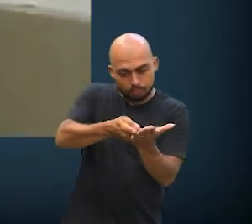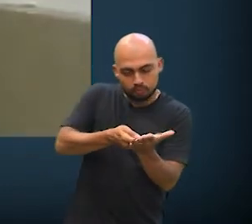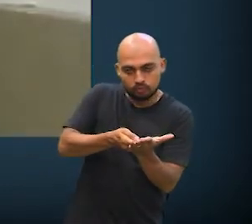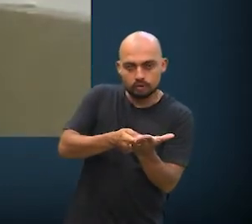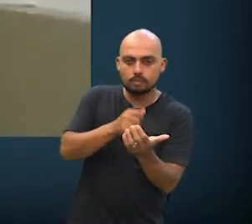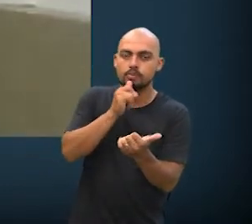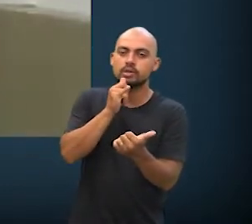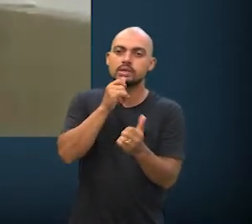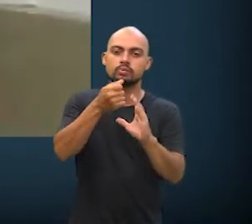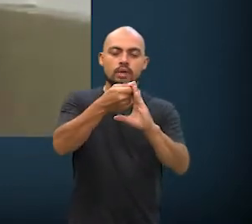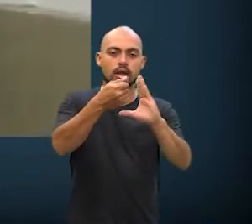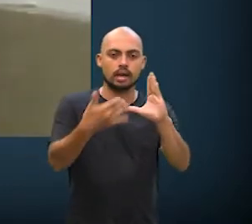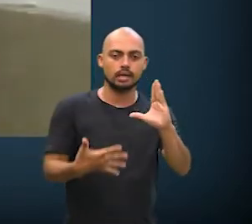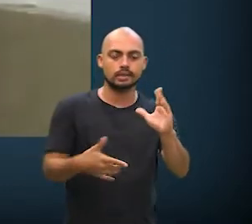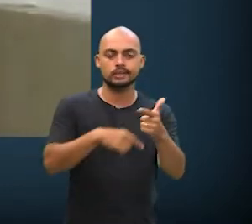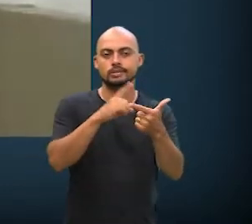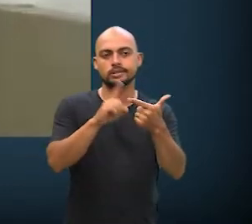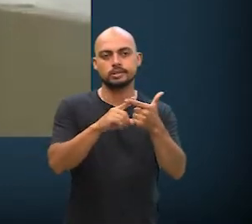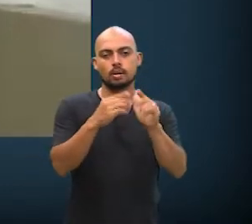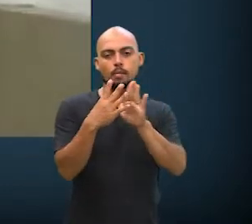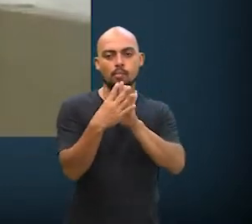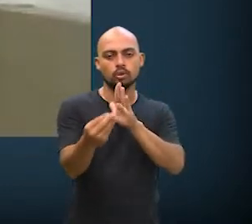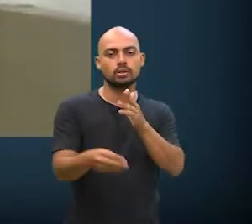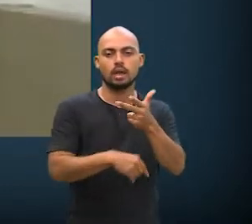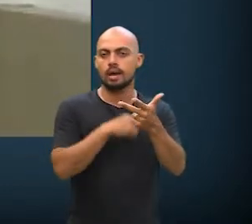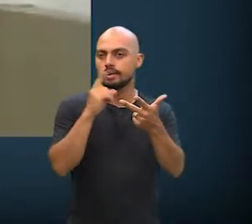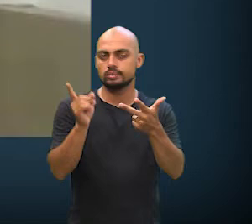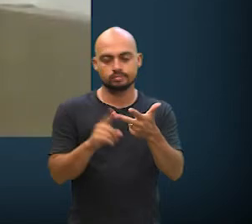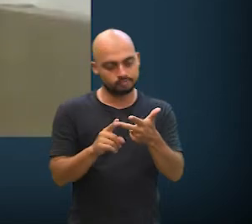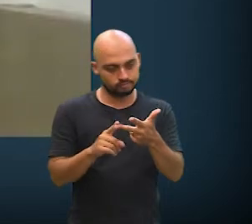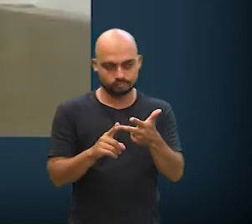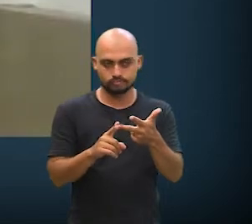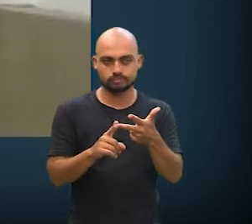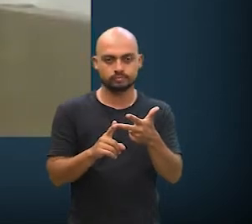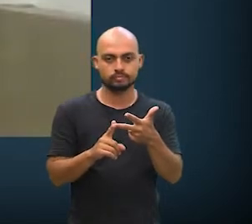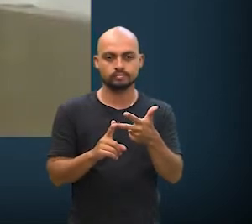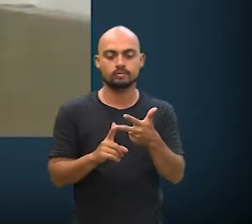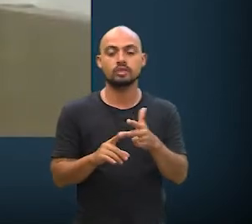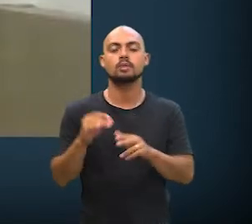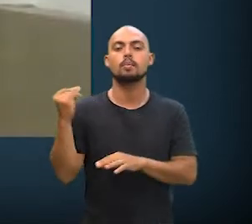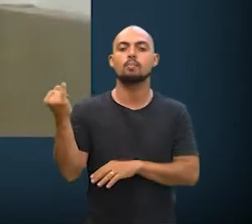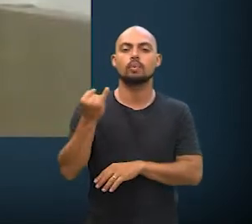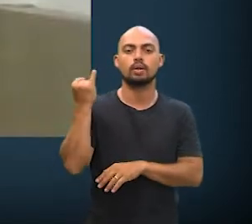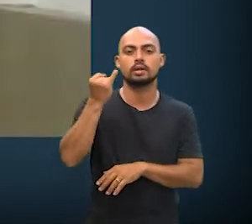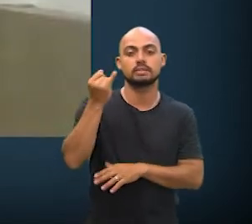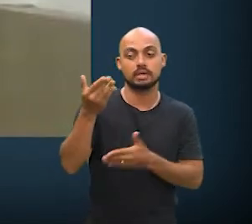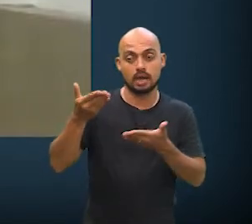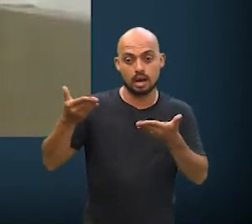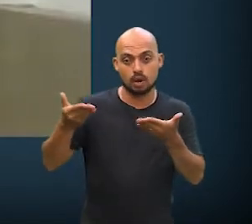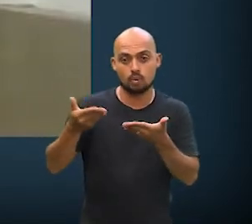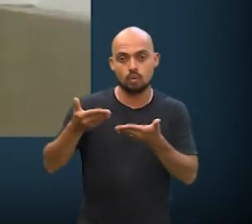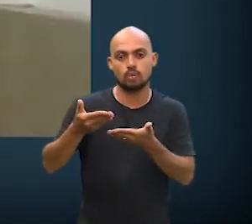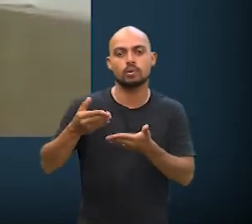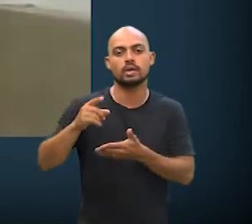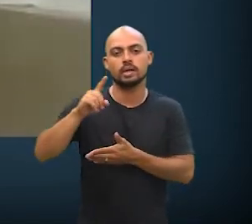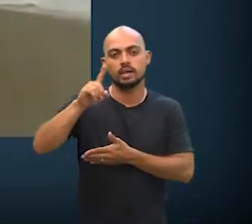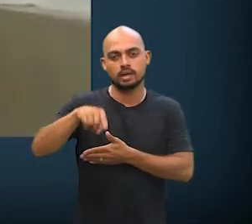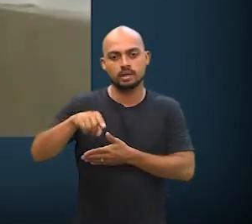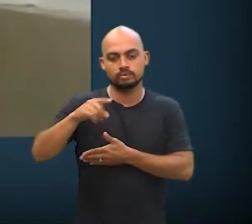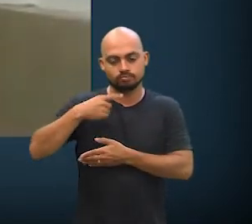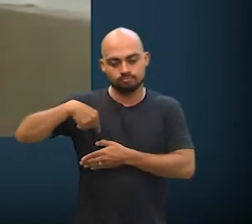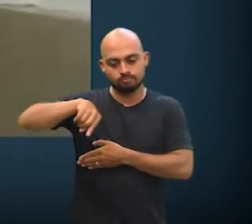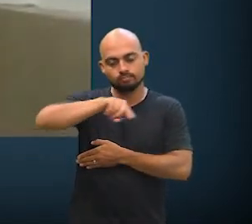os aspectos, aí, modelos, a gente vai ter diversos modelos, mas o importante nesse momento, Mirna, é a